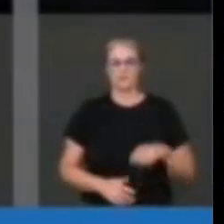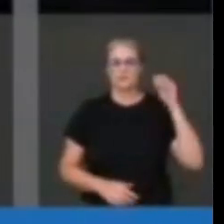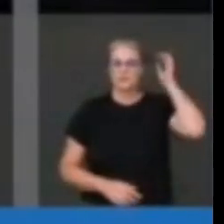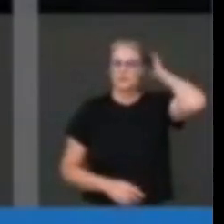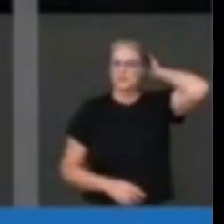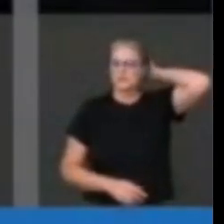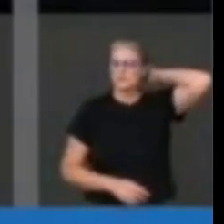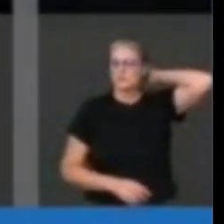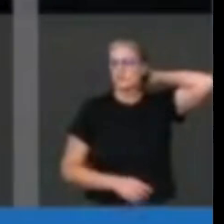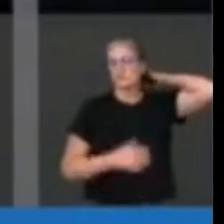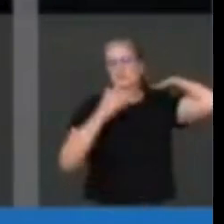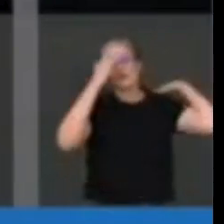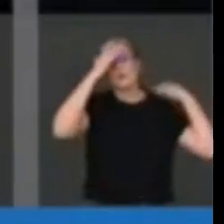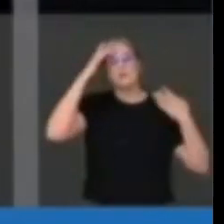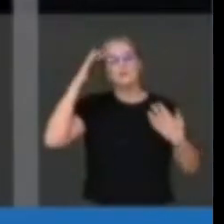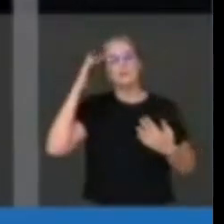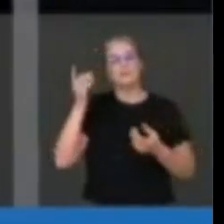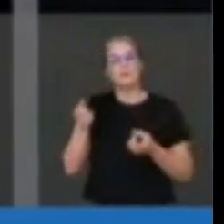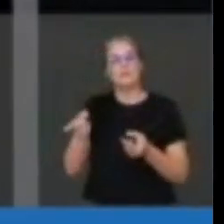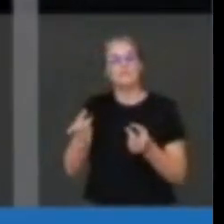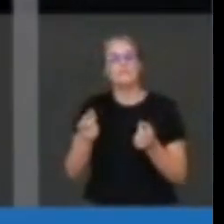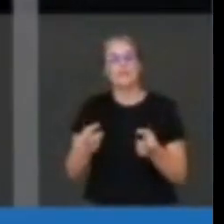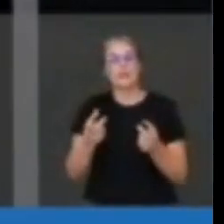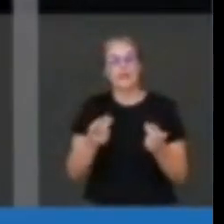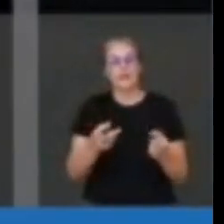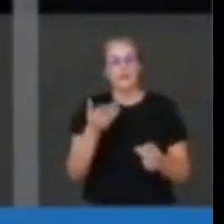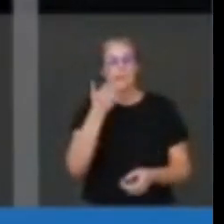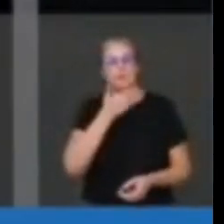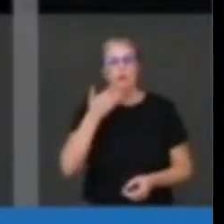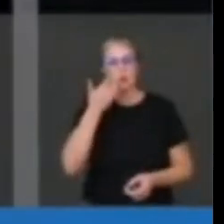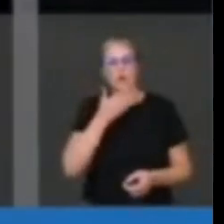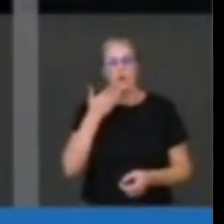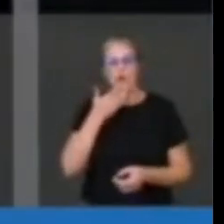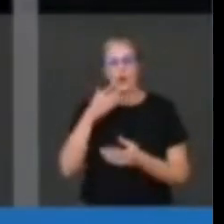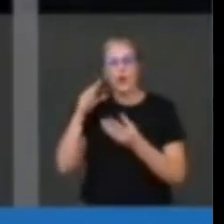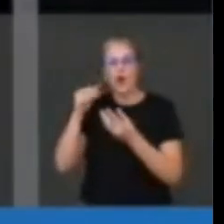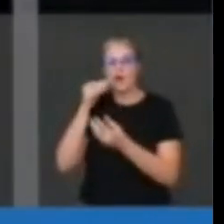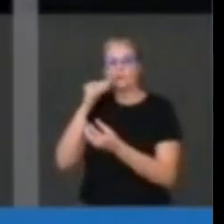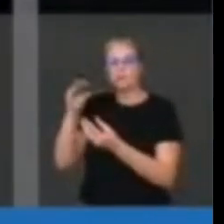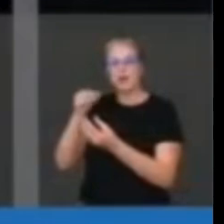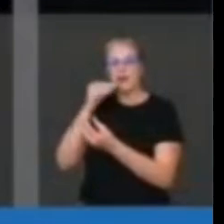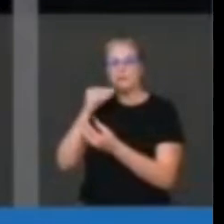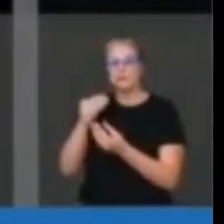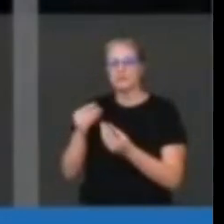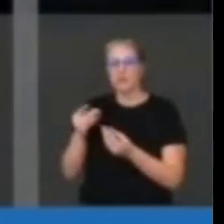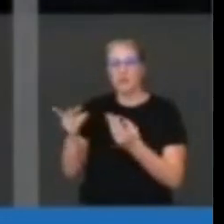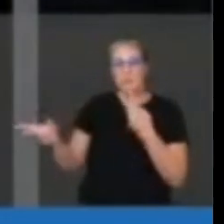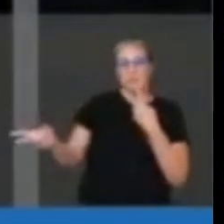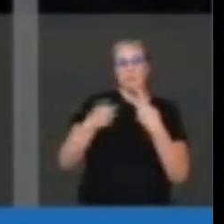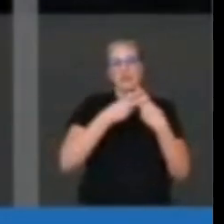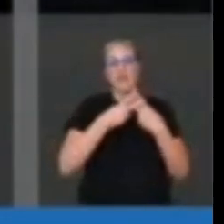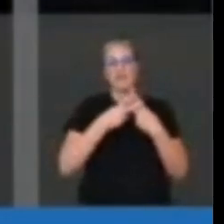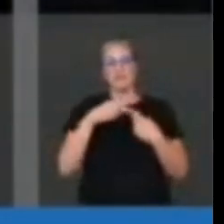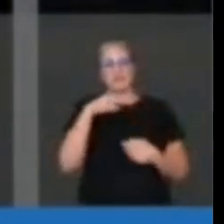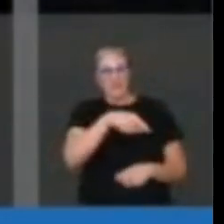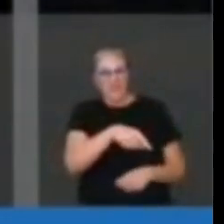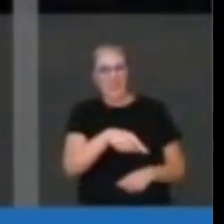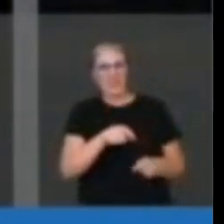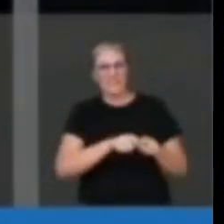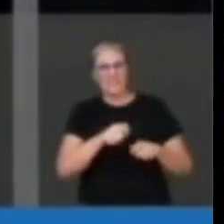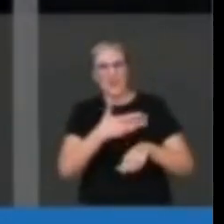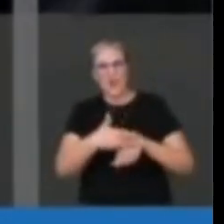algodão doce entre os manifestantes do dia 8 de janeiro. Um golpe com vendedor de algodão